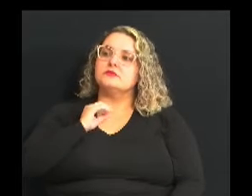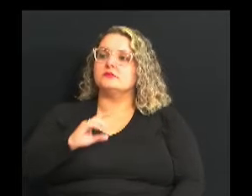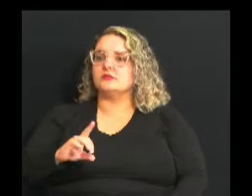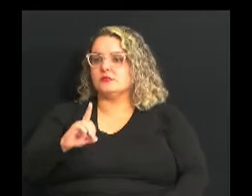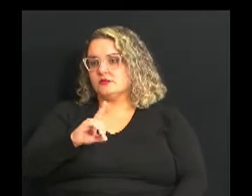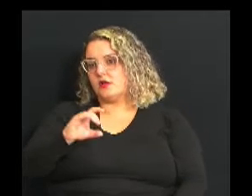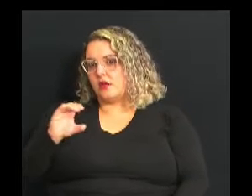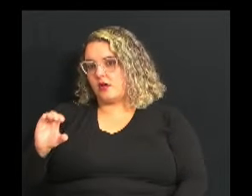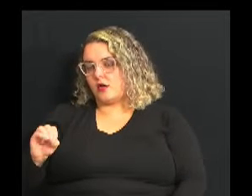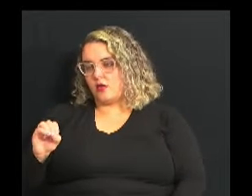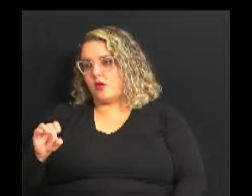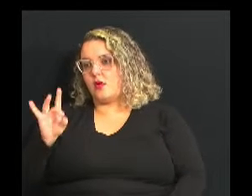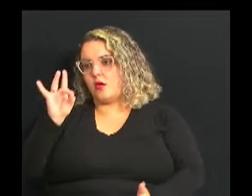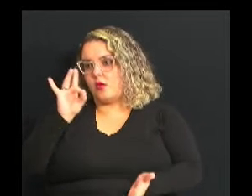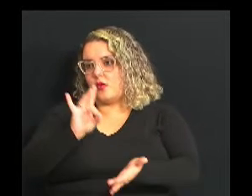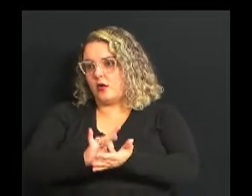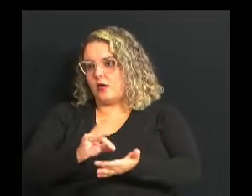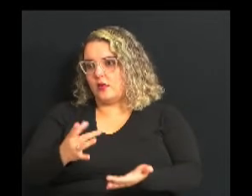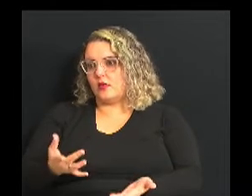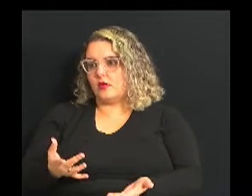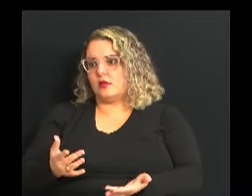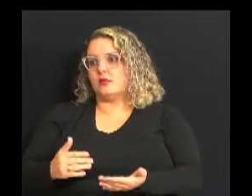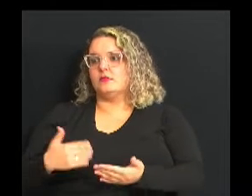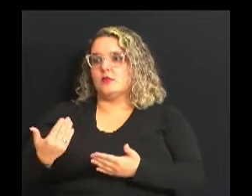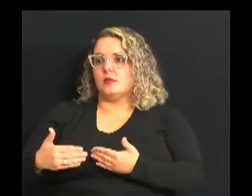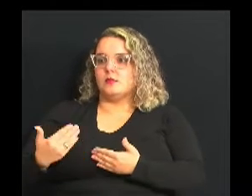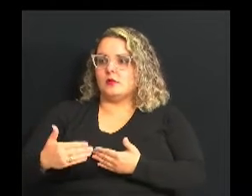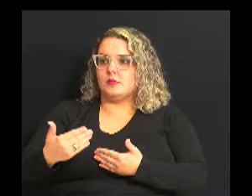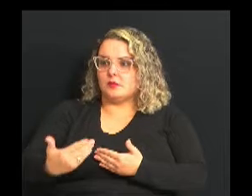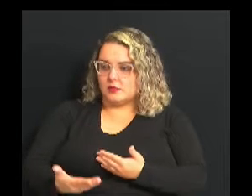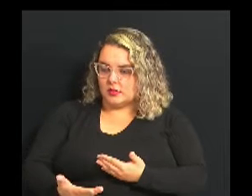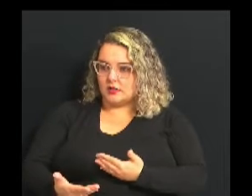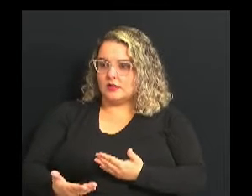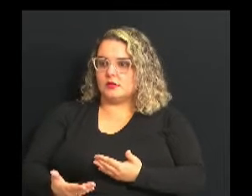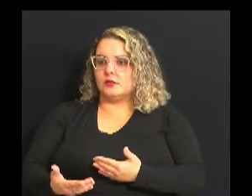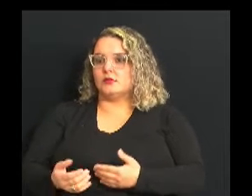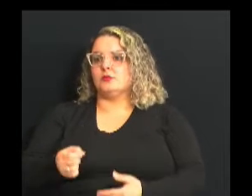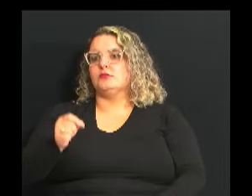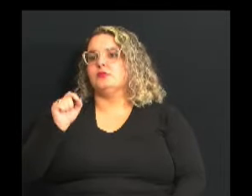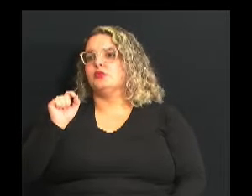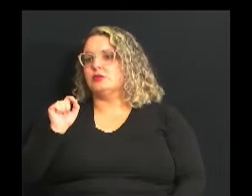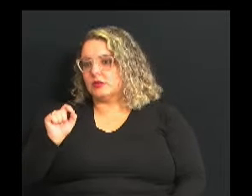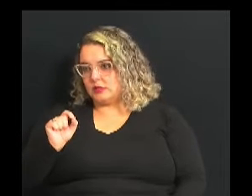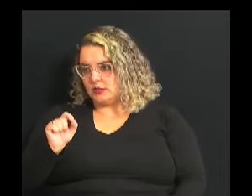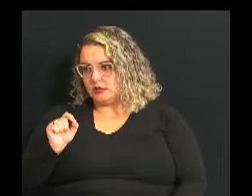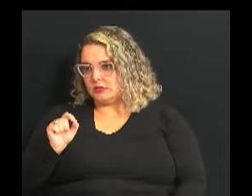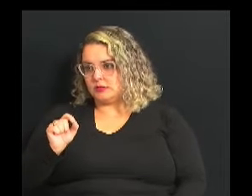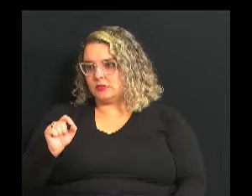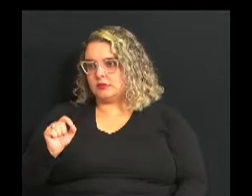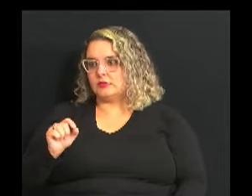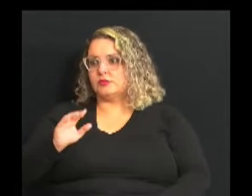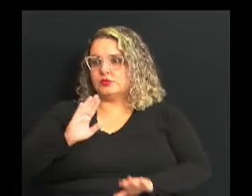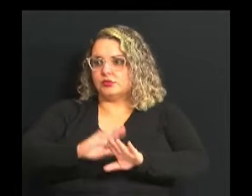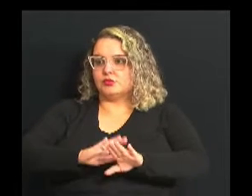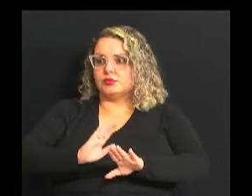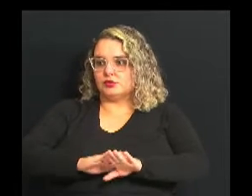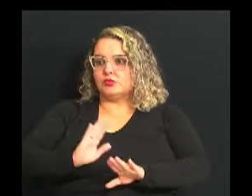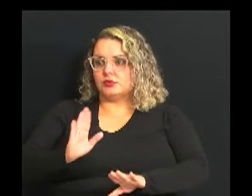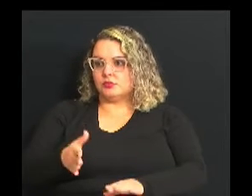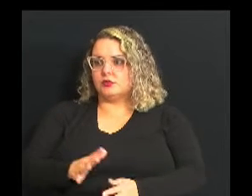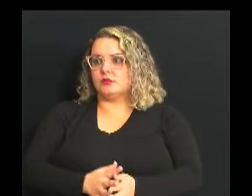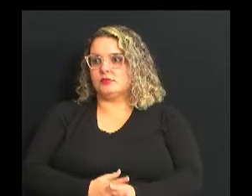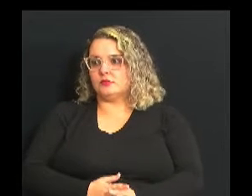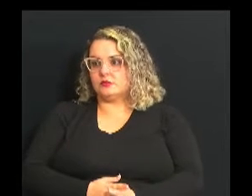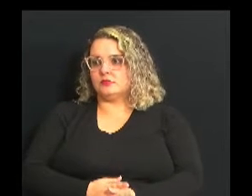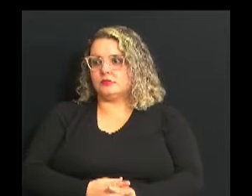né, roda, por assim dizer, através dele, né? Ele já está em funcionamento mais de